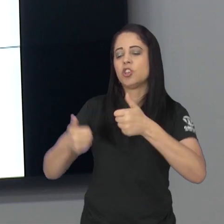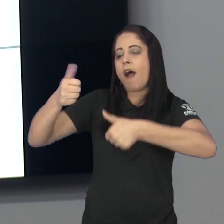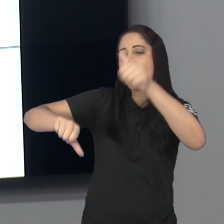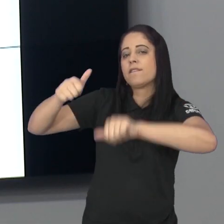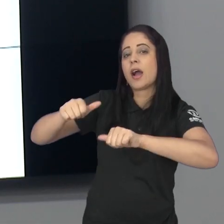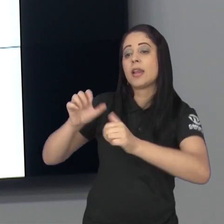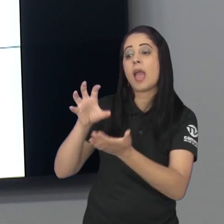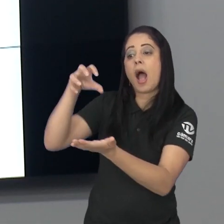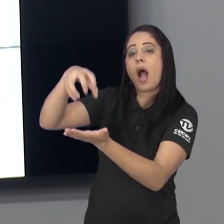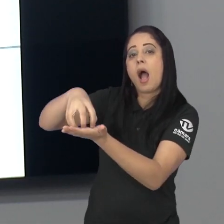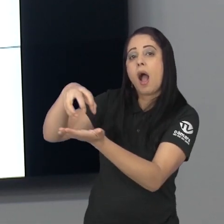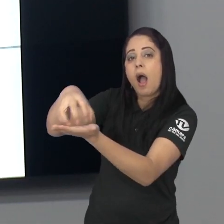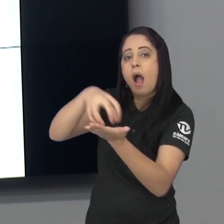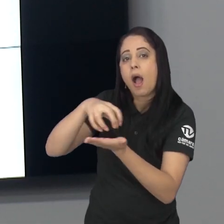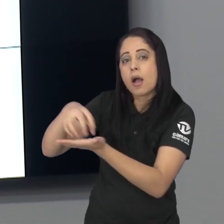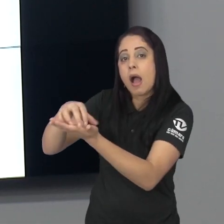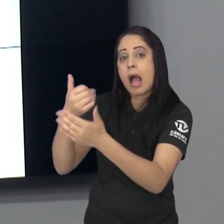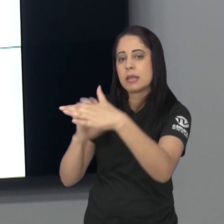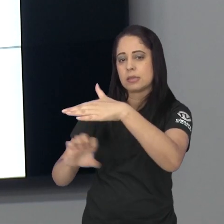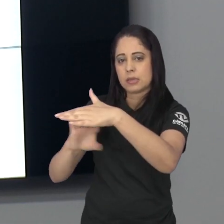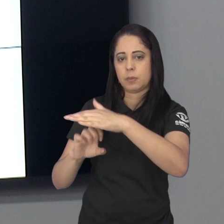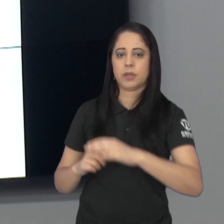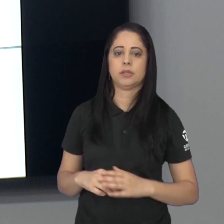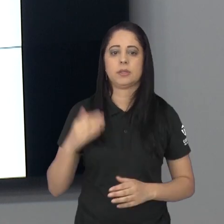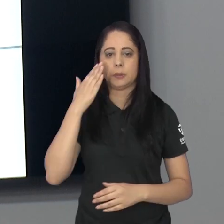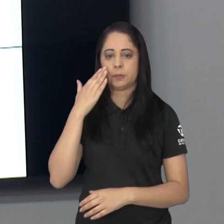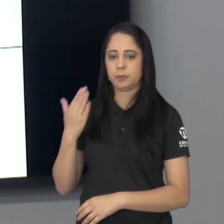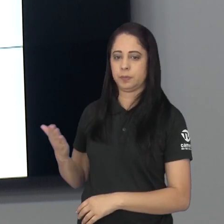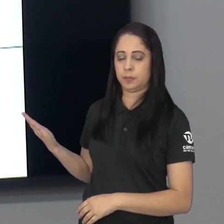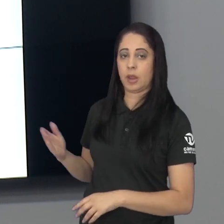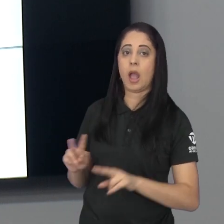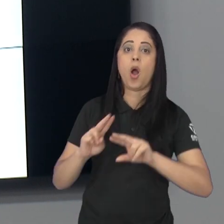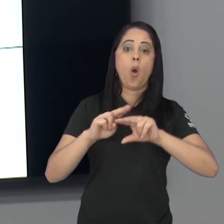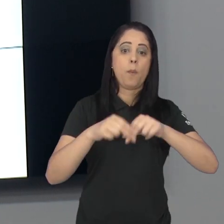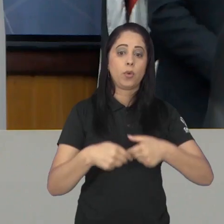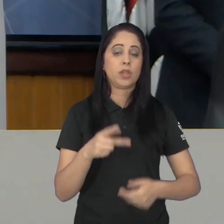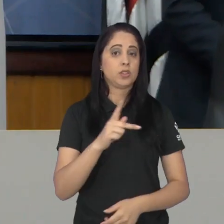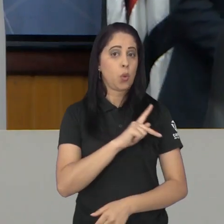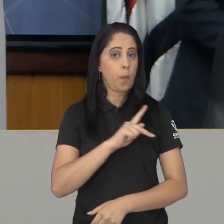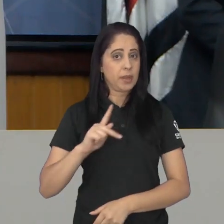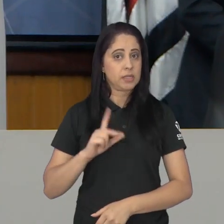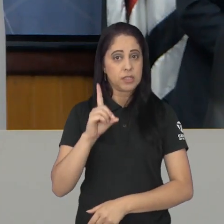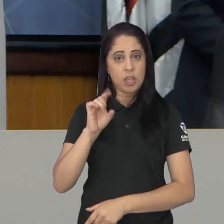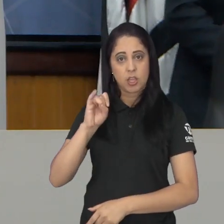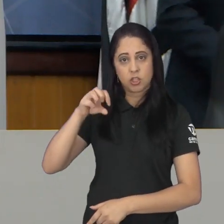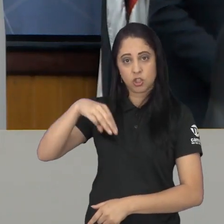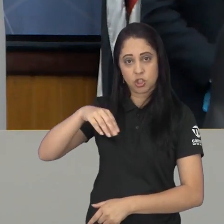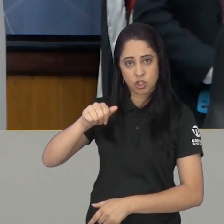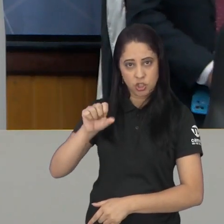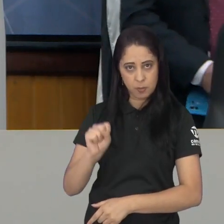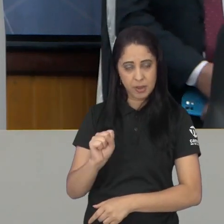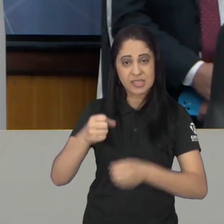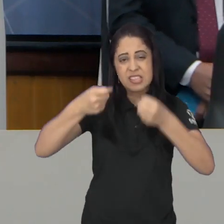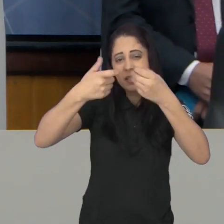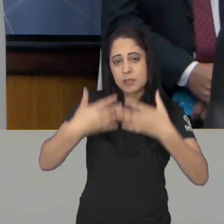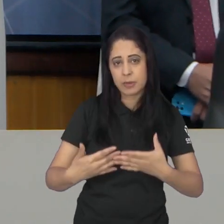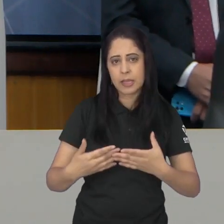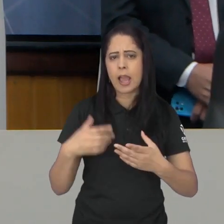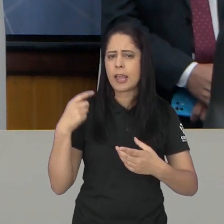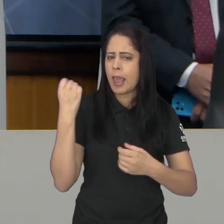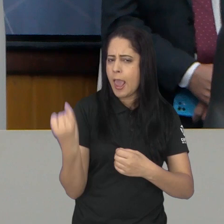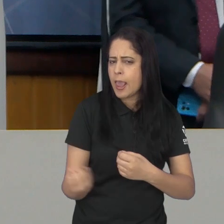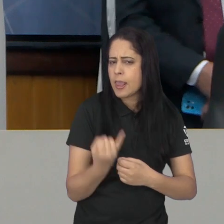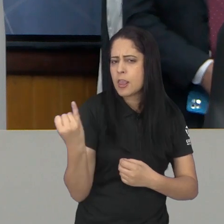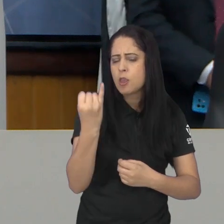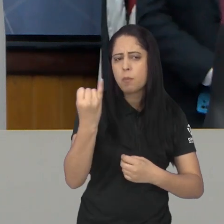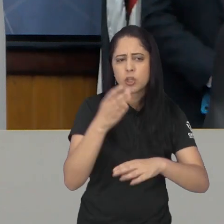licitado. Outras alterações também foram aplicadas, por isso o presidente do TCE, Dimas Ramalho, reforça a importância das palestras